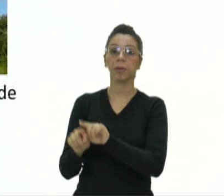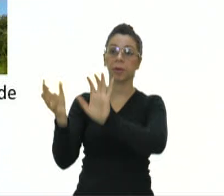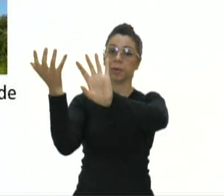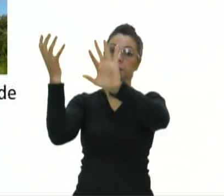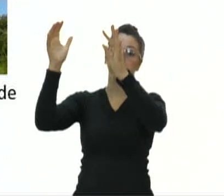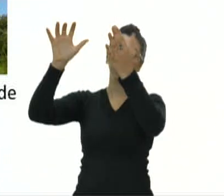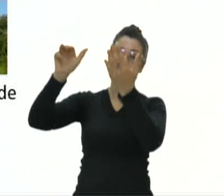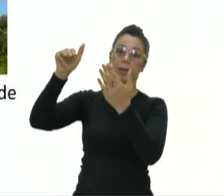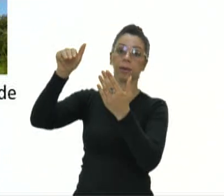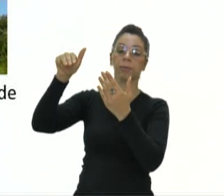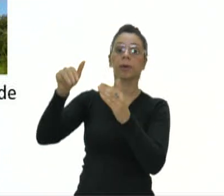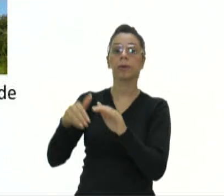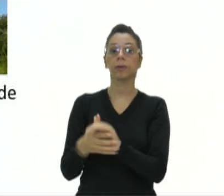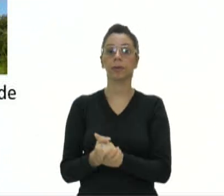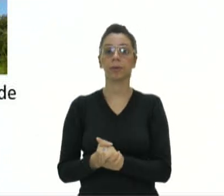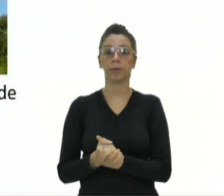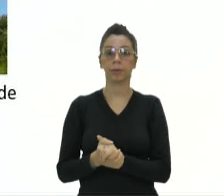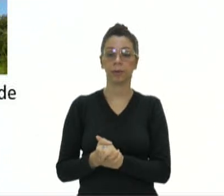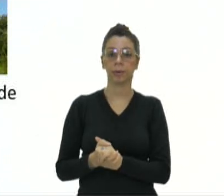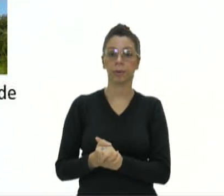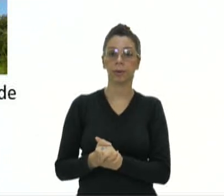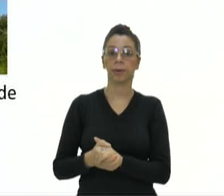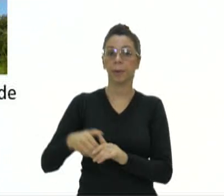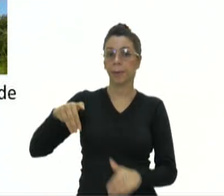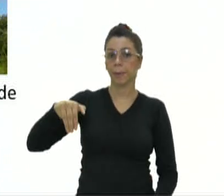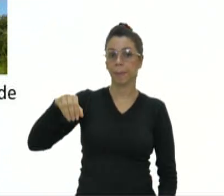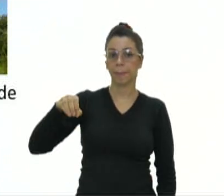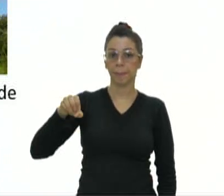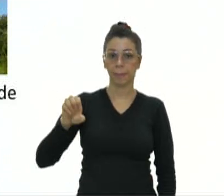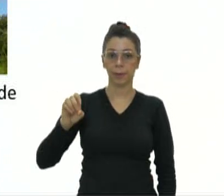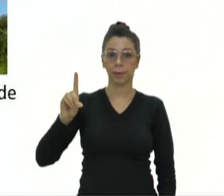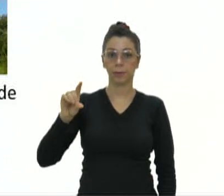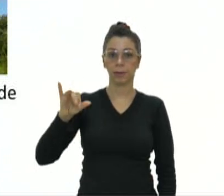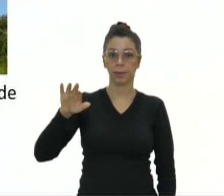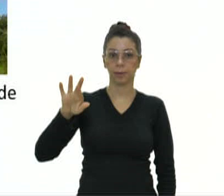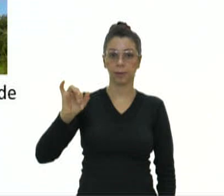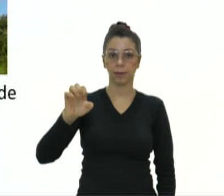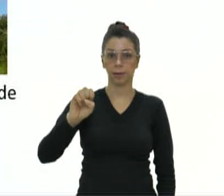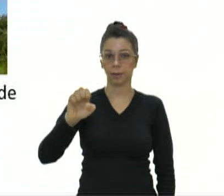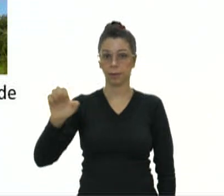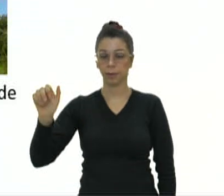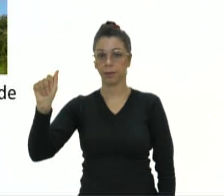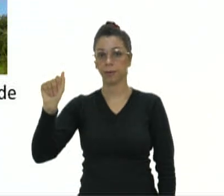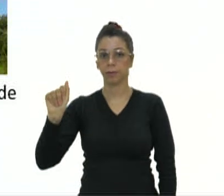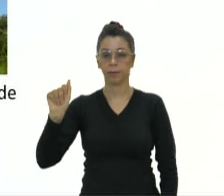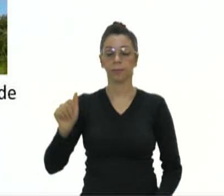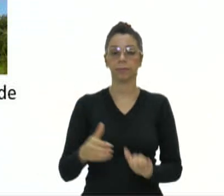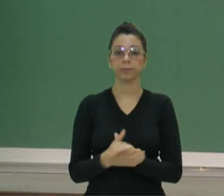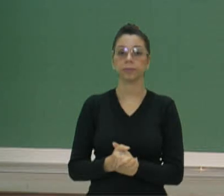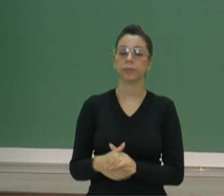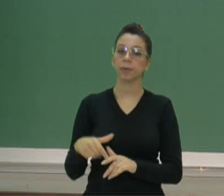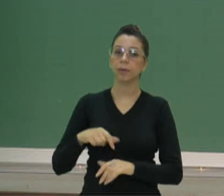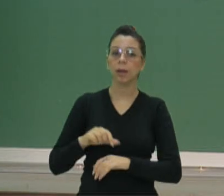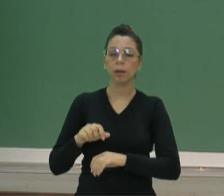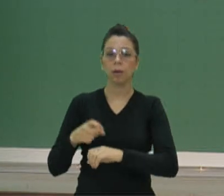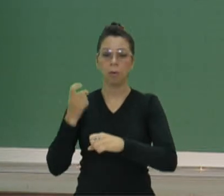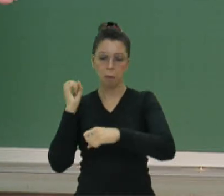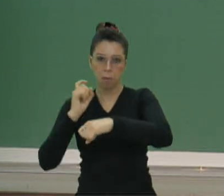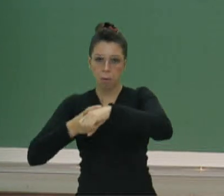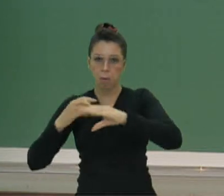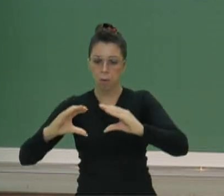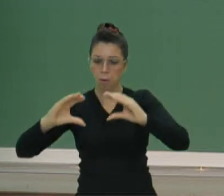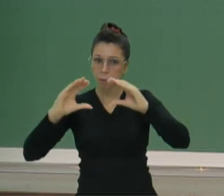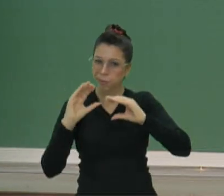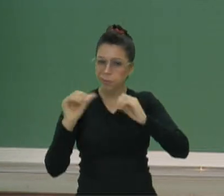mediterrâneo, que lá ela vai aparecer como alta montanha, que são aquelas vegetações arbustivas, com rocha, muito próximas ao